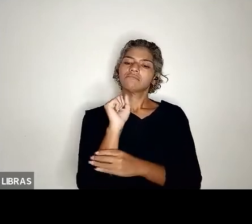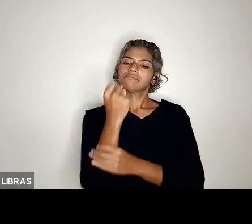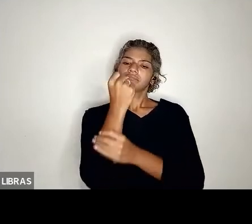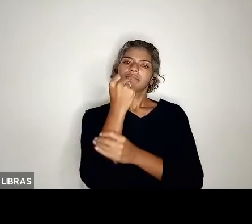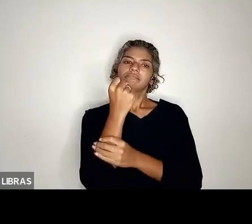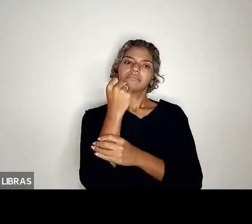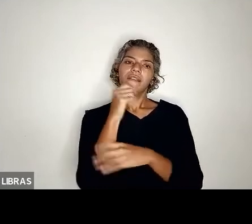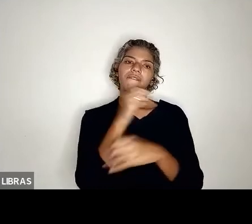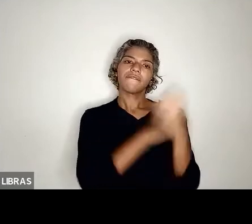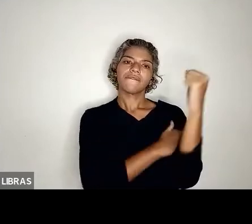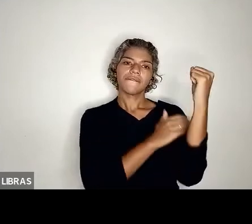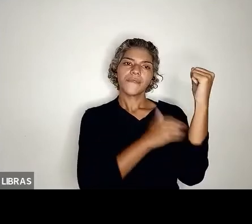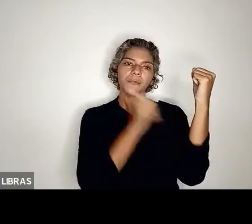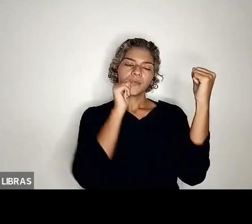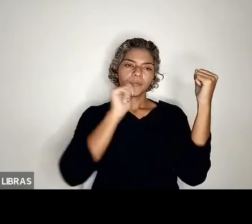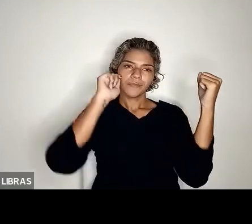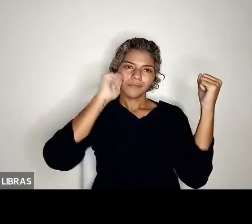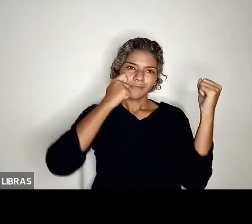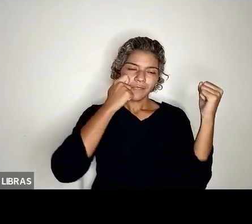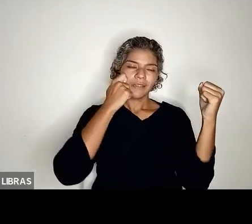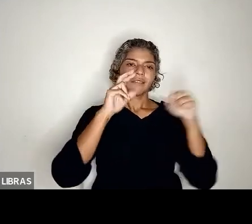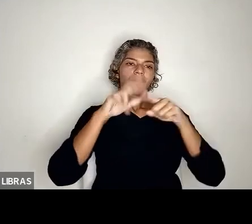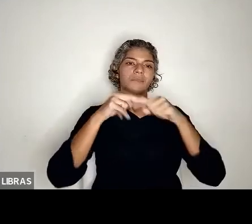nossa ancestralidade, todo esse lugar